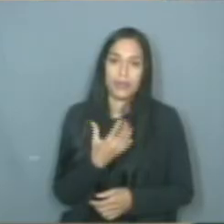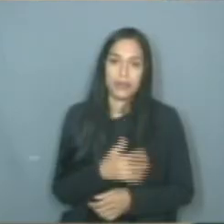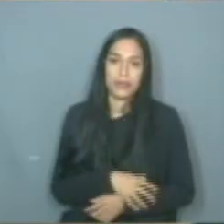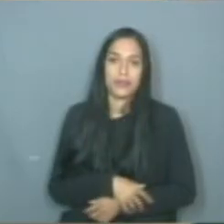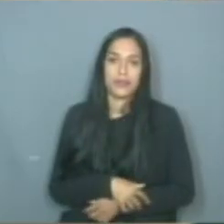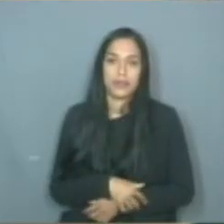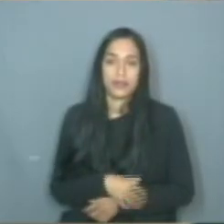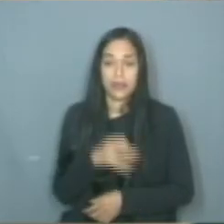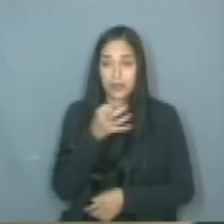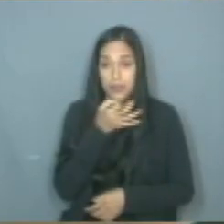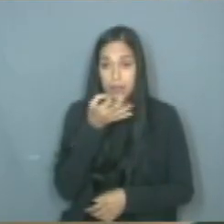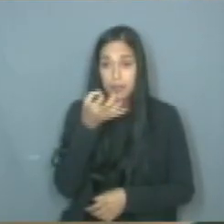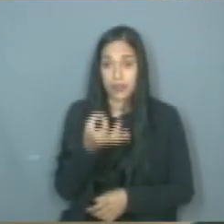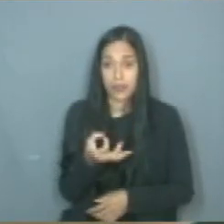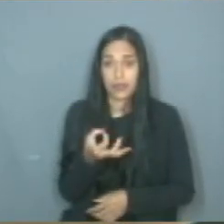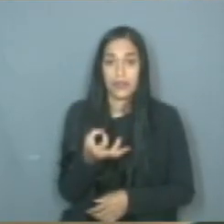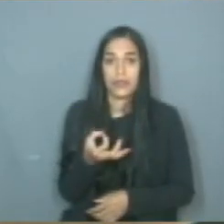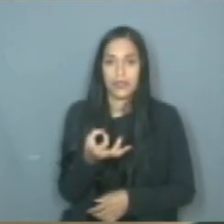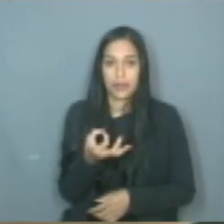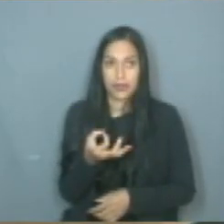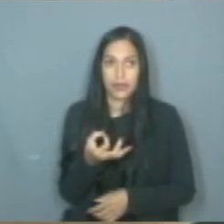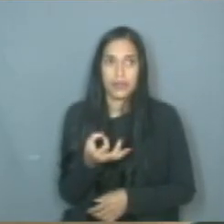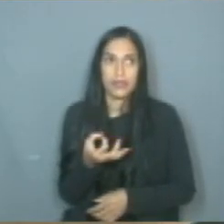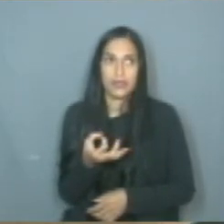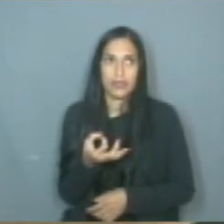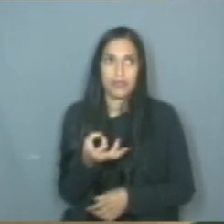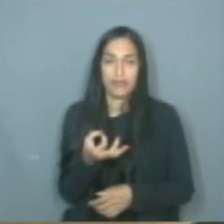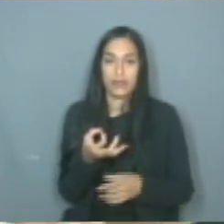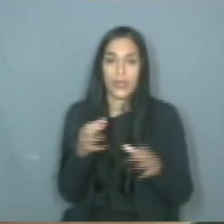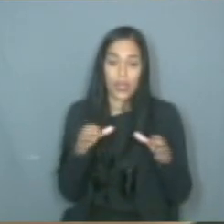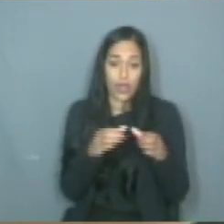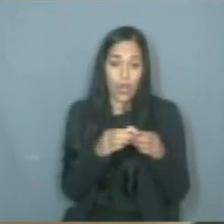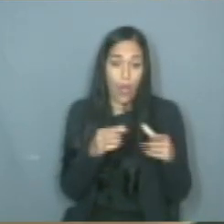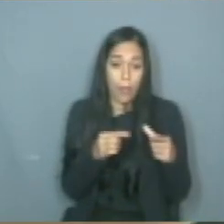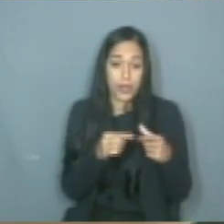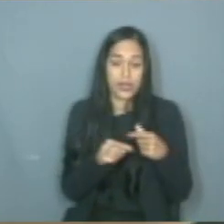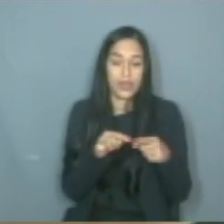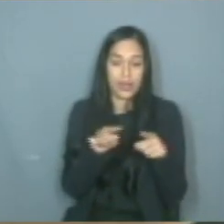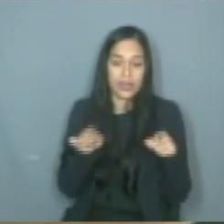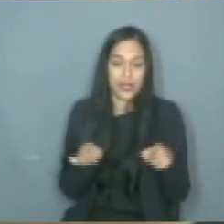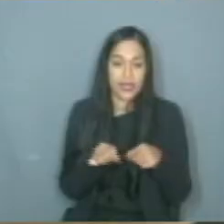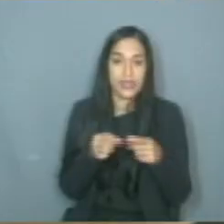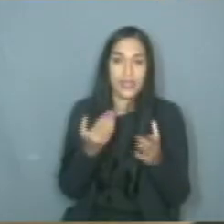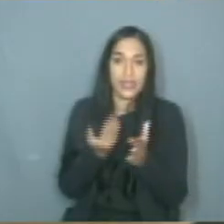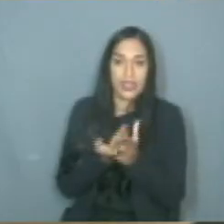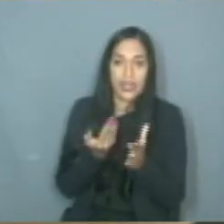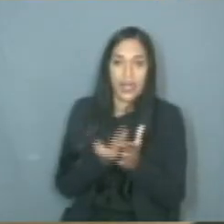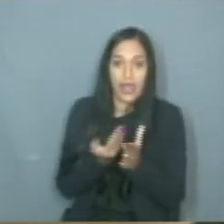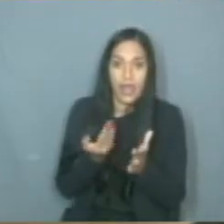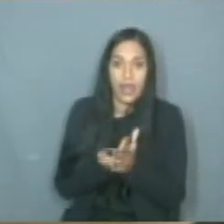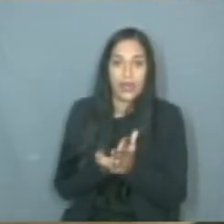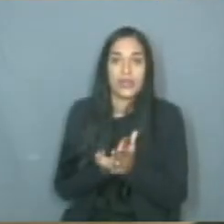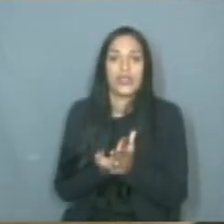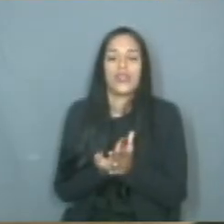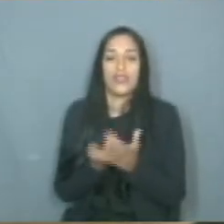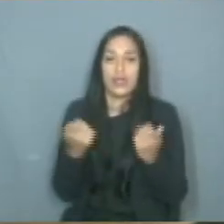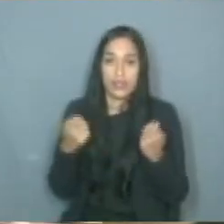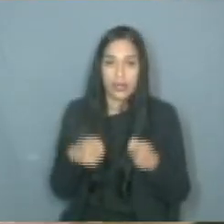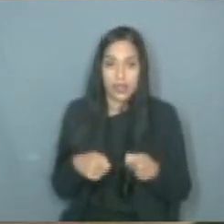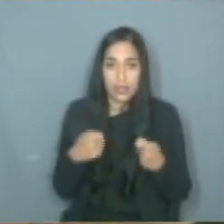queria lhe sugerir botar a oposição na sala de aula, para poder ter um pouquinho